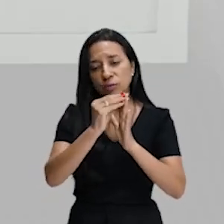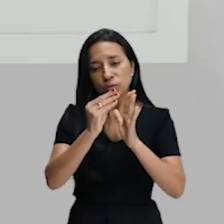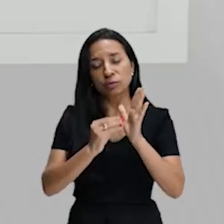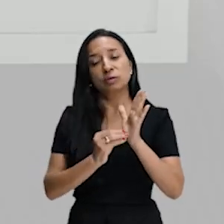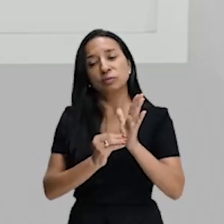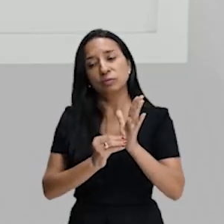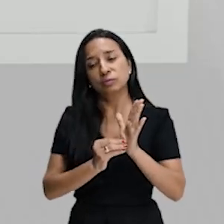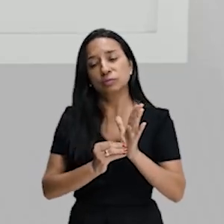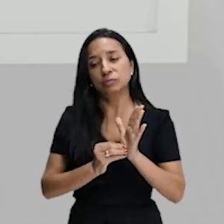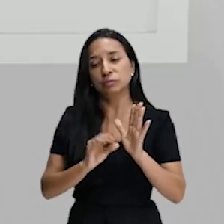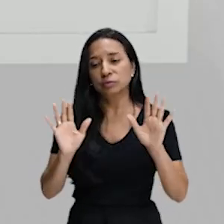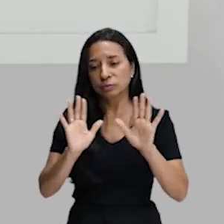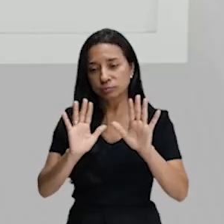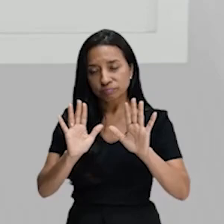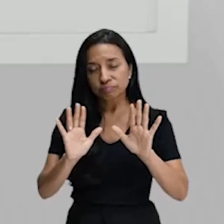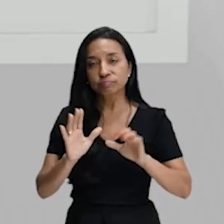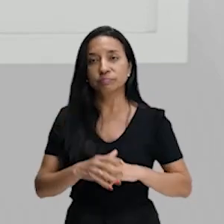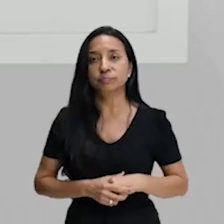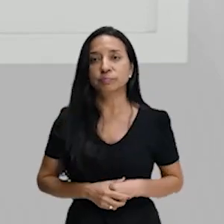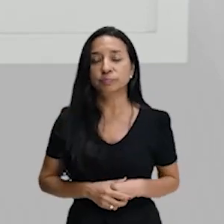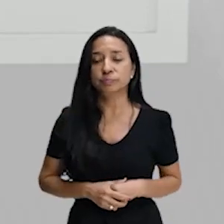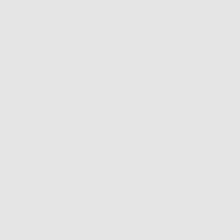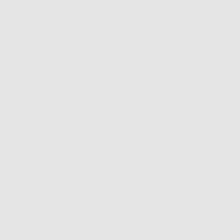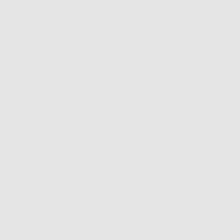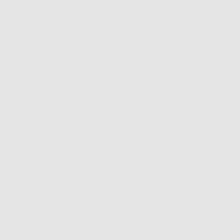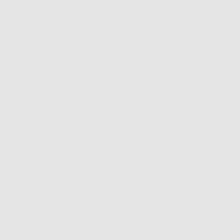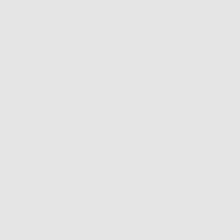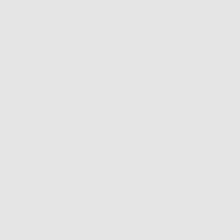Me despeço por aqui. Um grande abraço a todos e até a próxima.